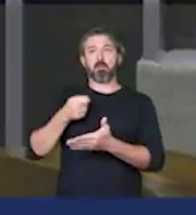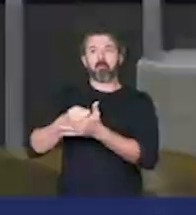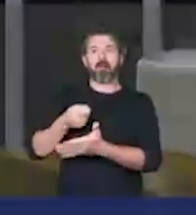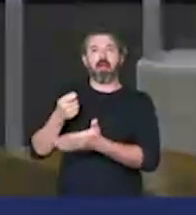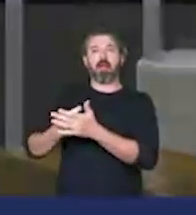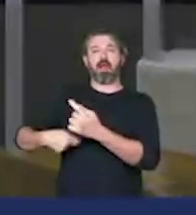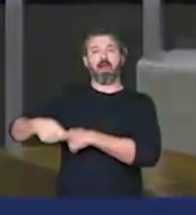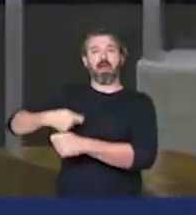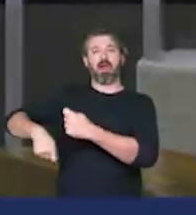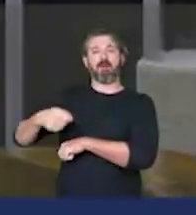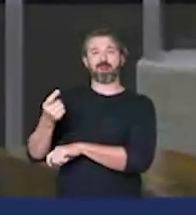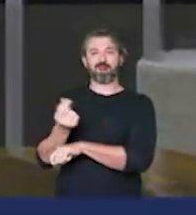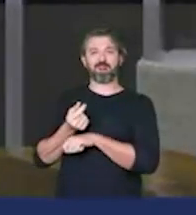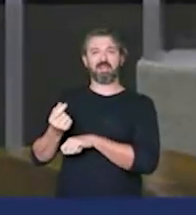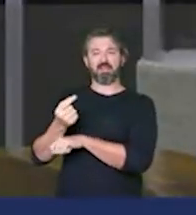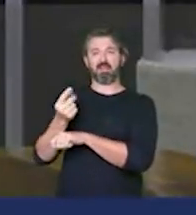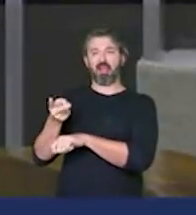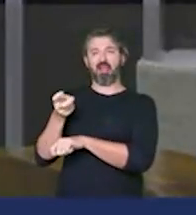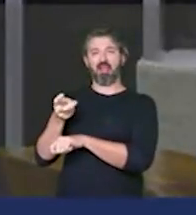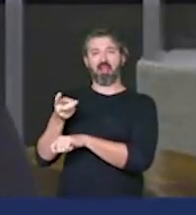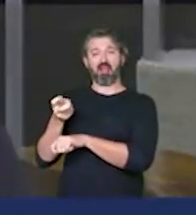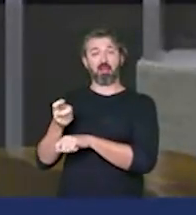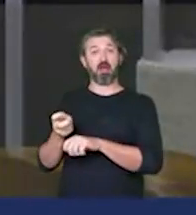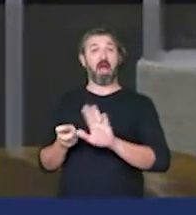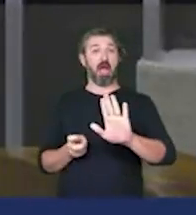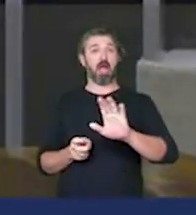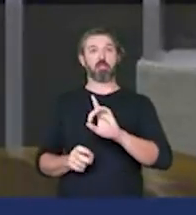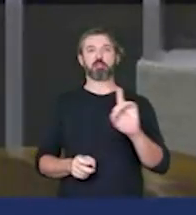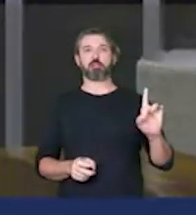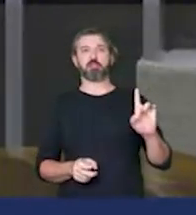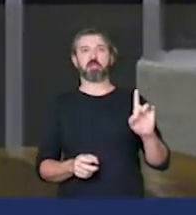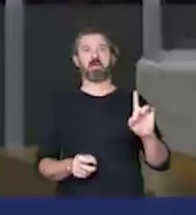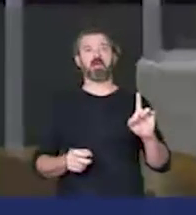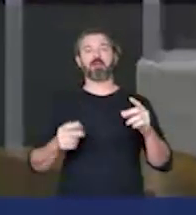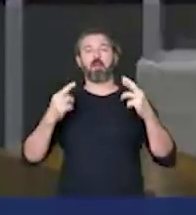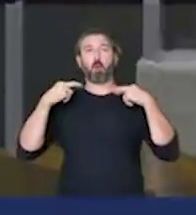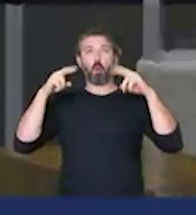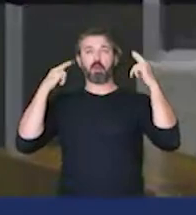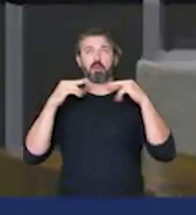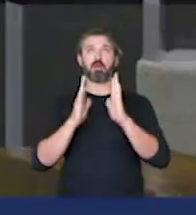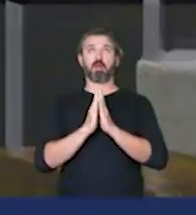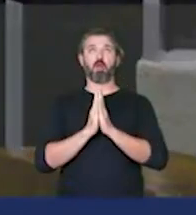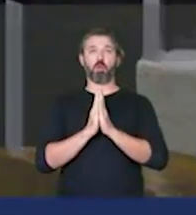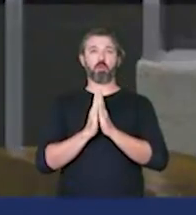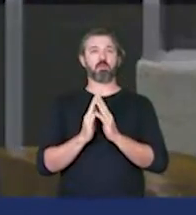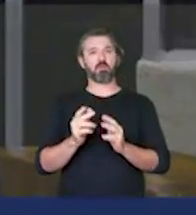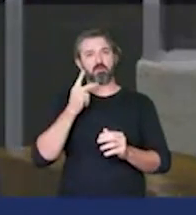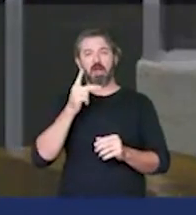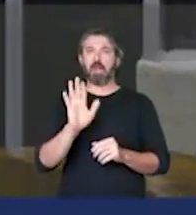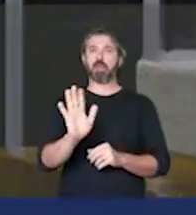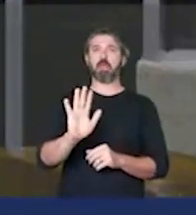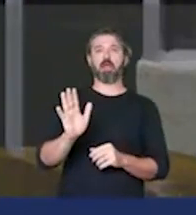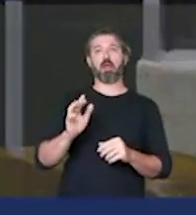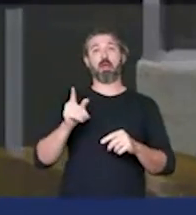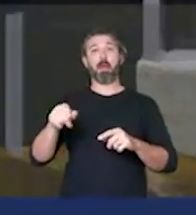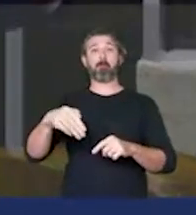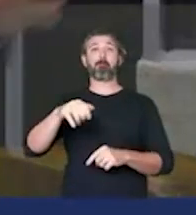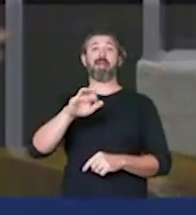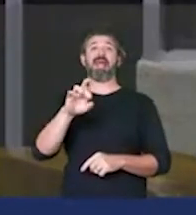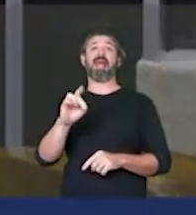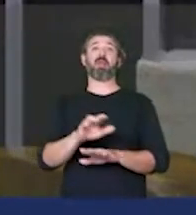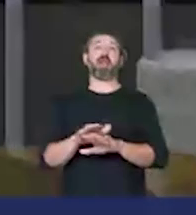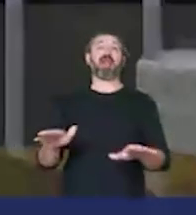alimentar a ciranda financeira da especulação, aí as direitas são cordeiros. Eles dizem, não, aí é o